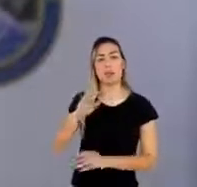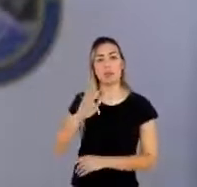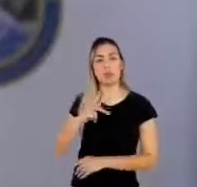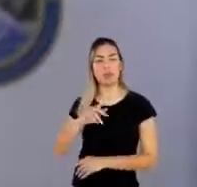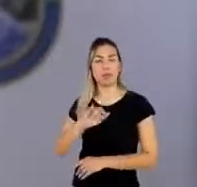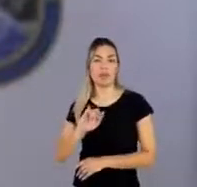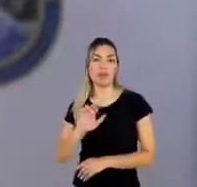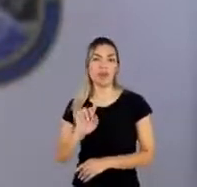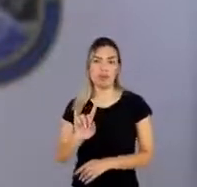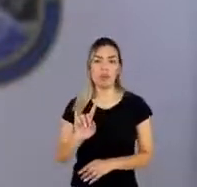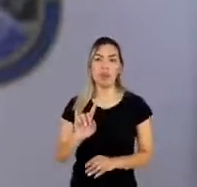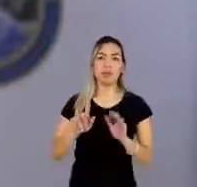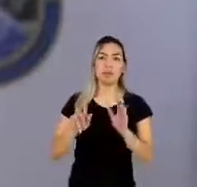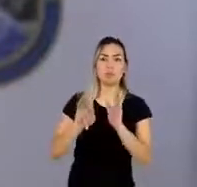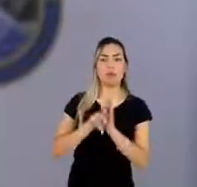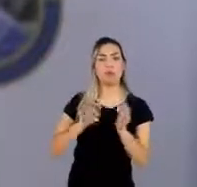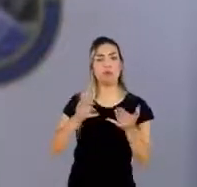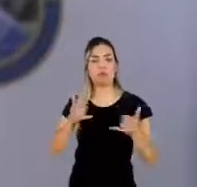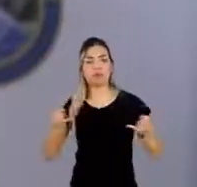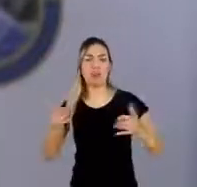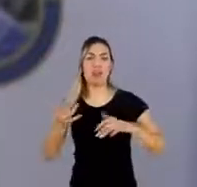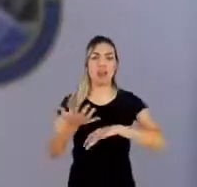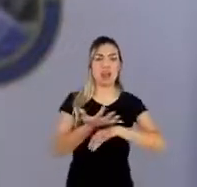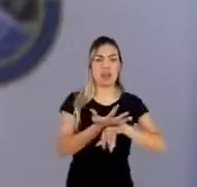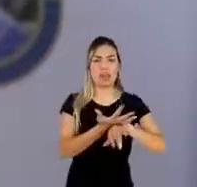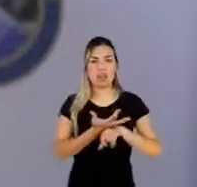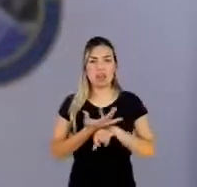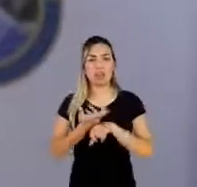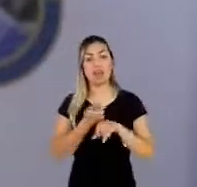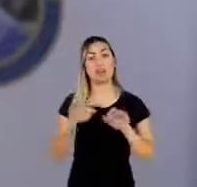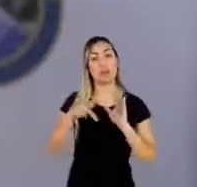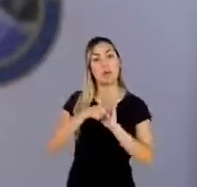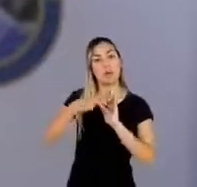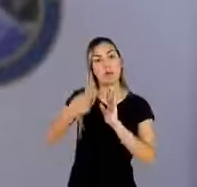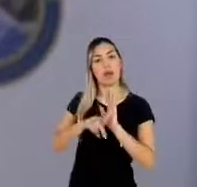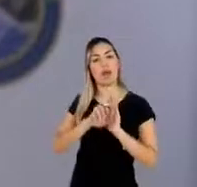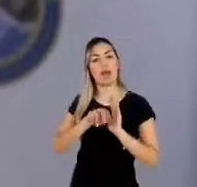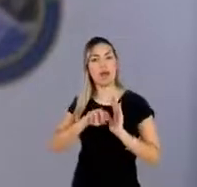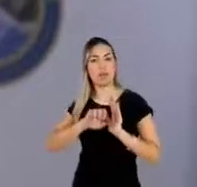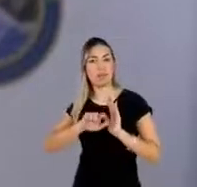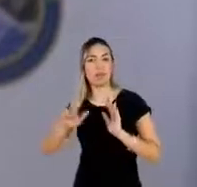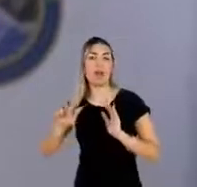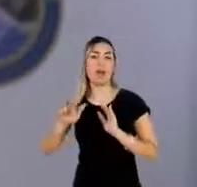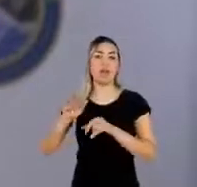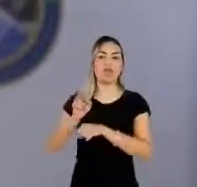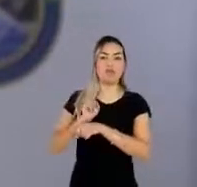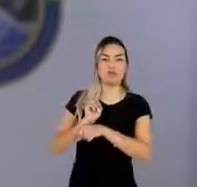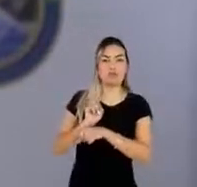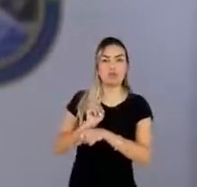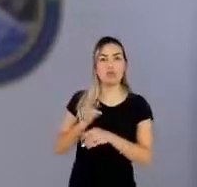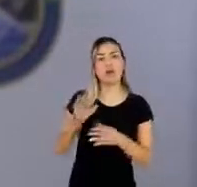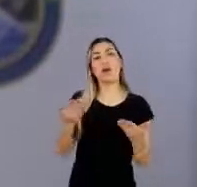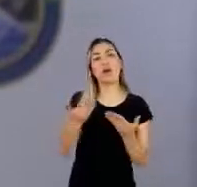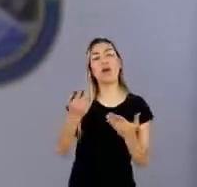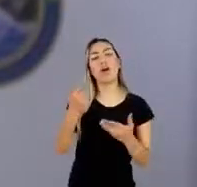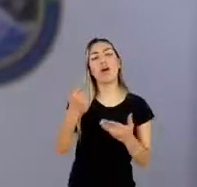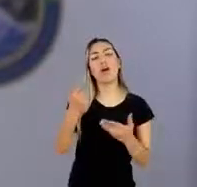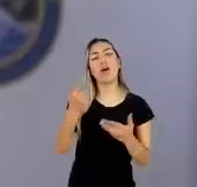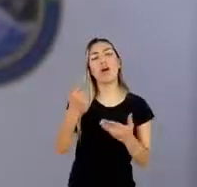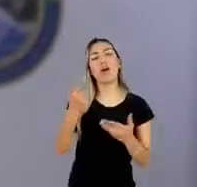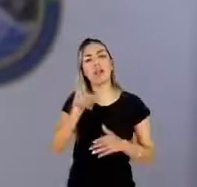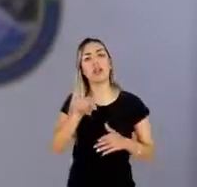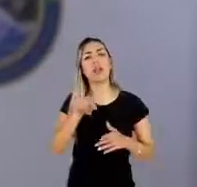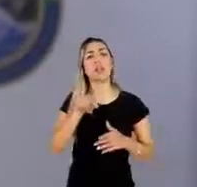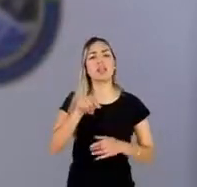eficiência energética regulados pela anel deve-se reconhecer que esses programas nos